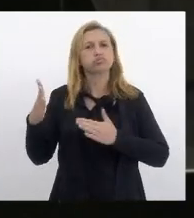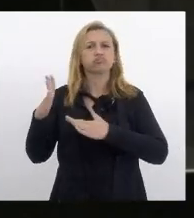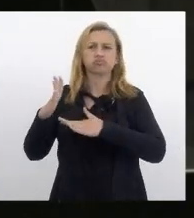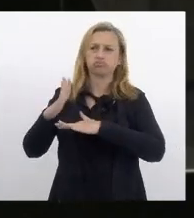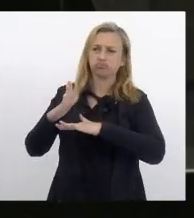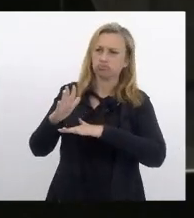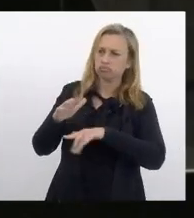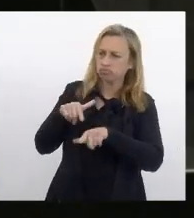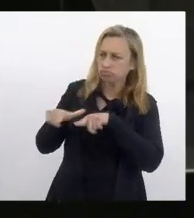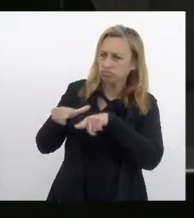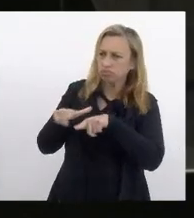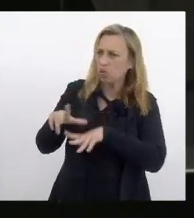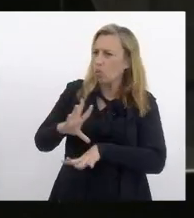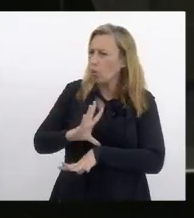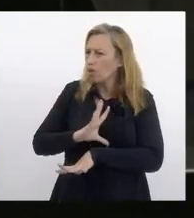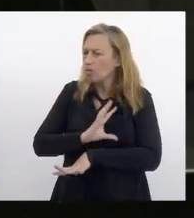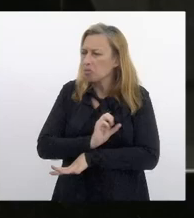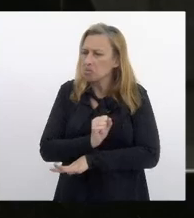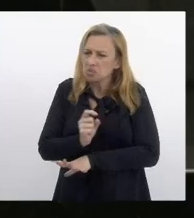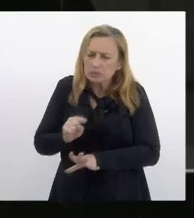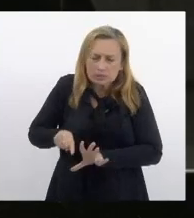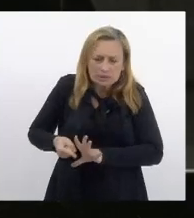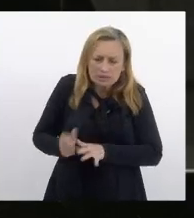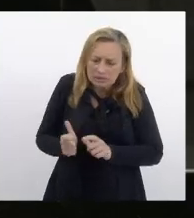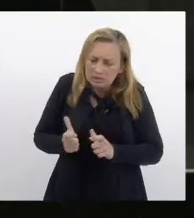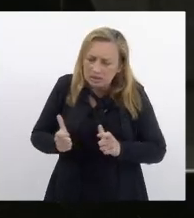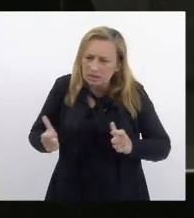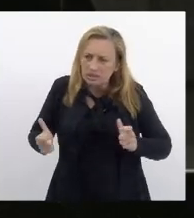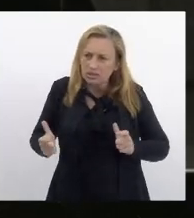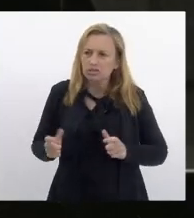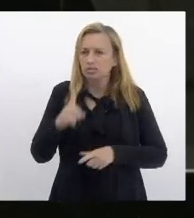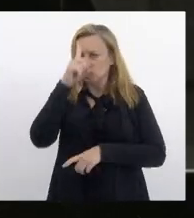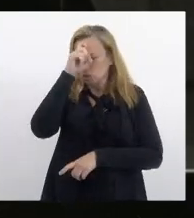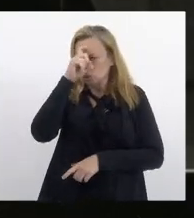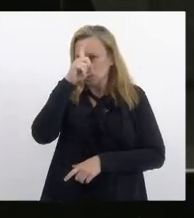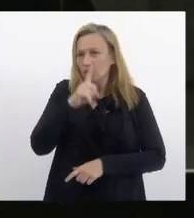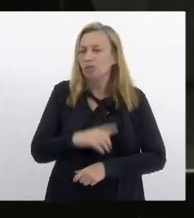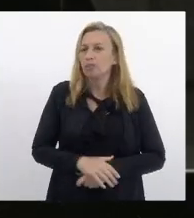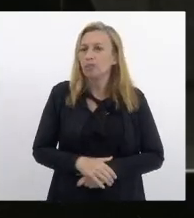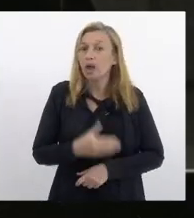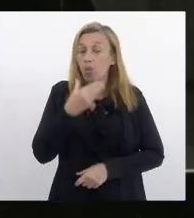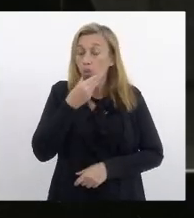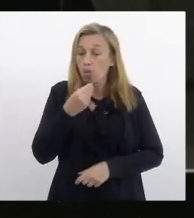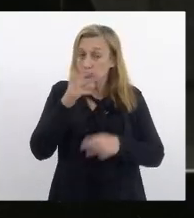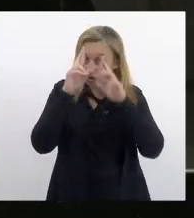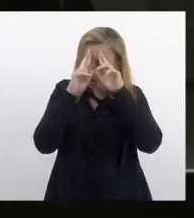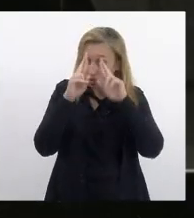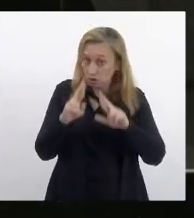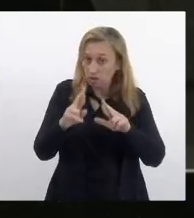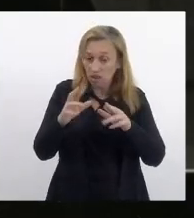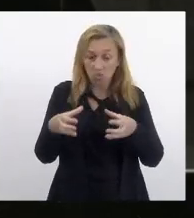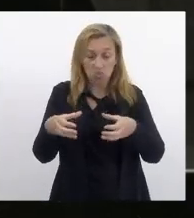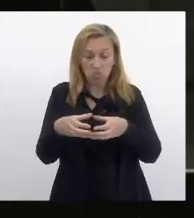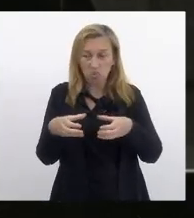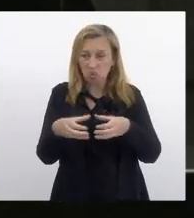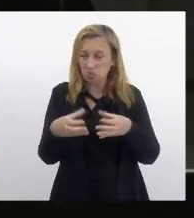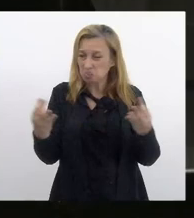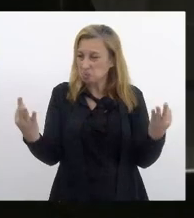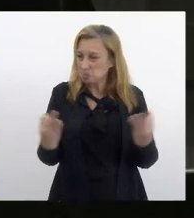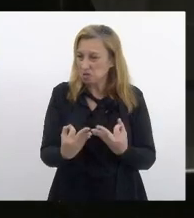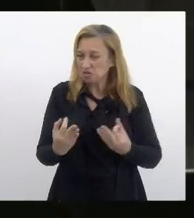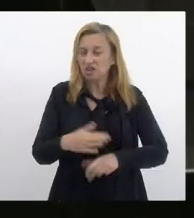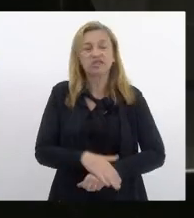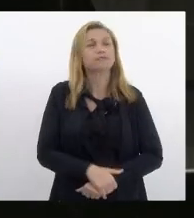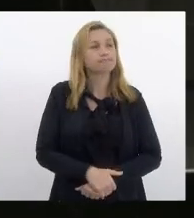trabalho, um amor infinito pelo Hospital Carlos Chagas, um homem respeitado, uma equipe